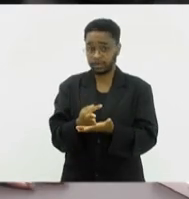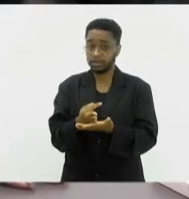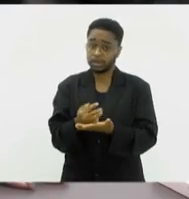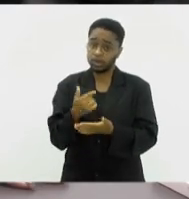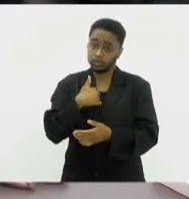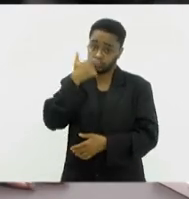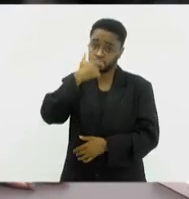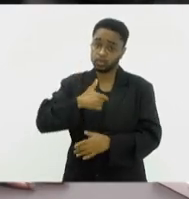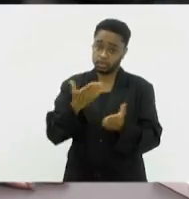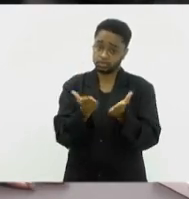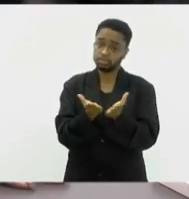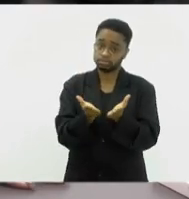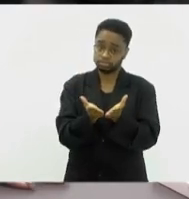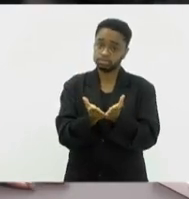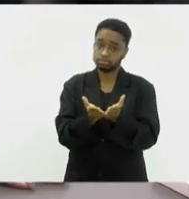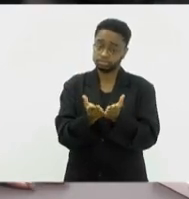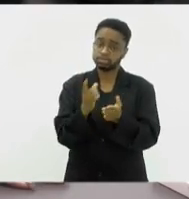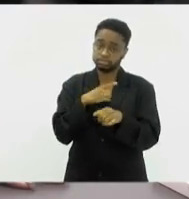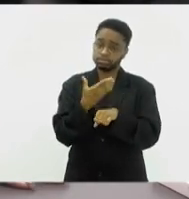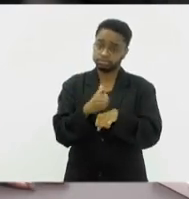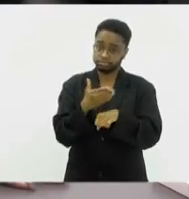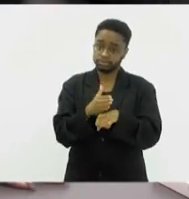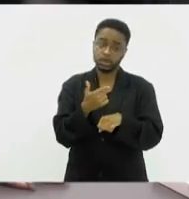sou evangélica, é muita prática.